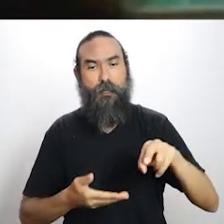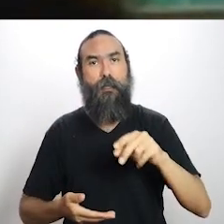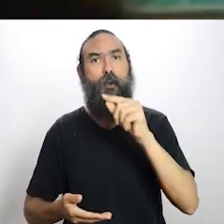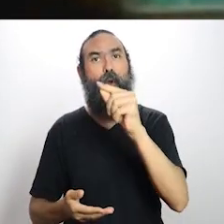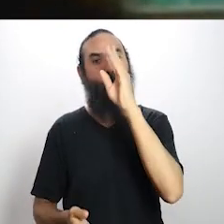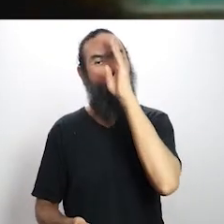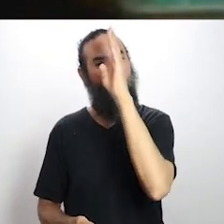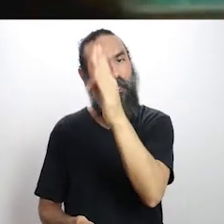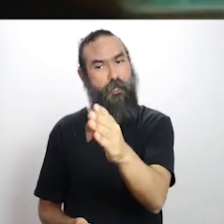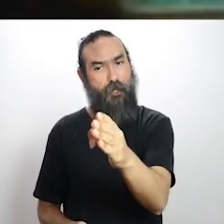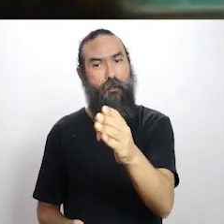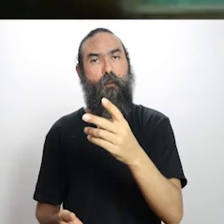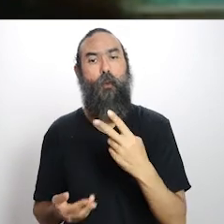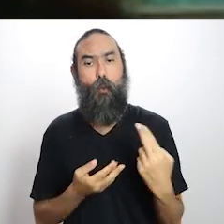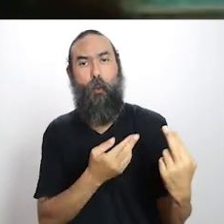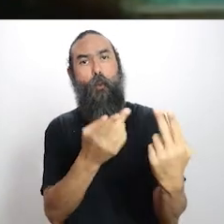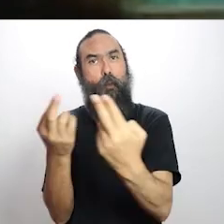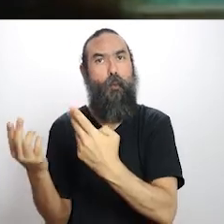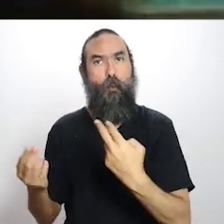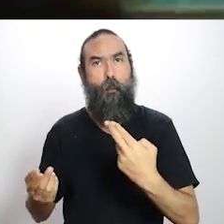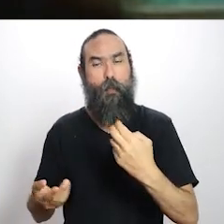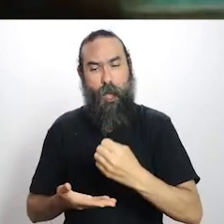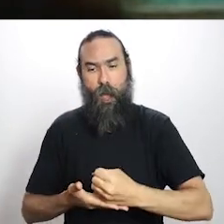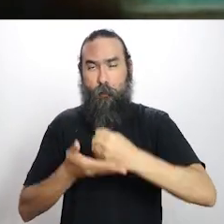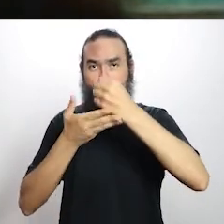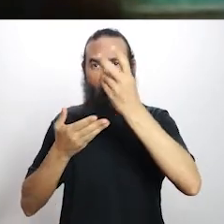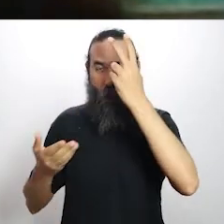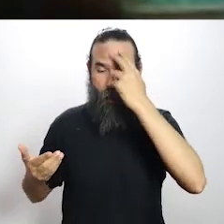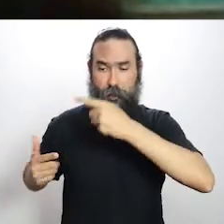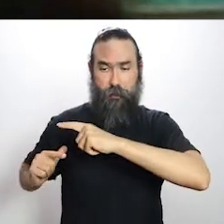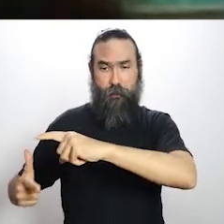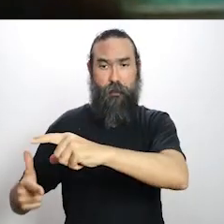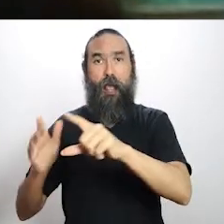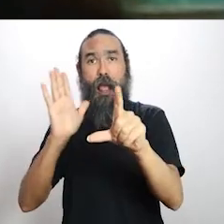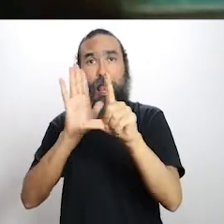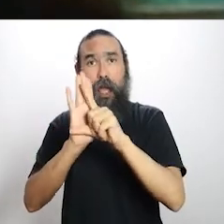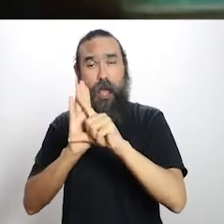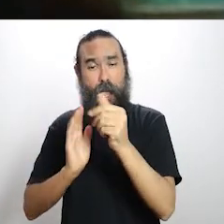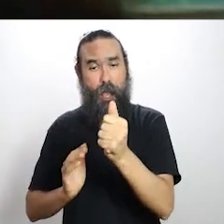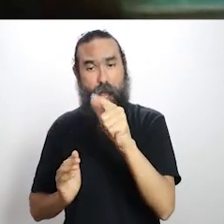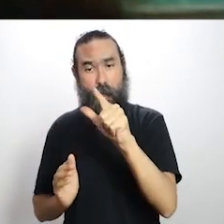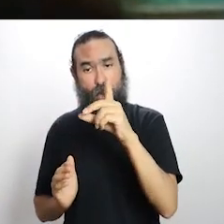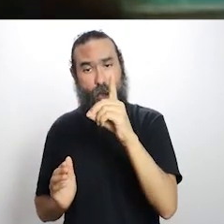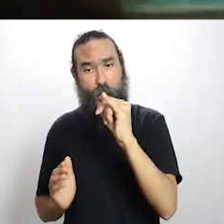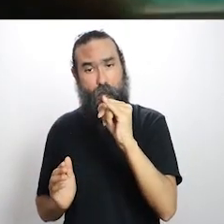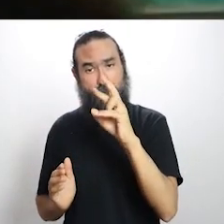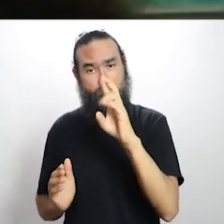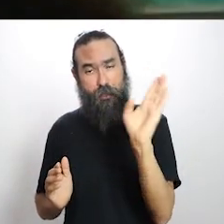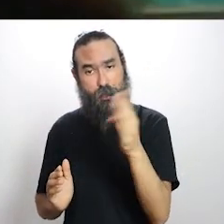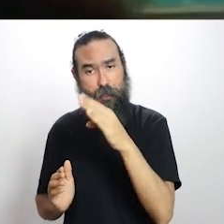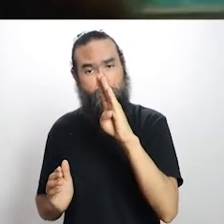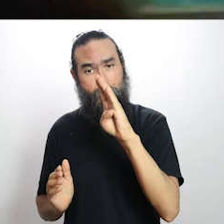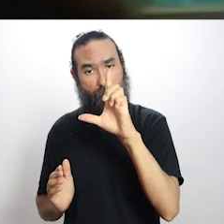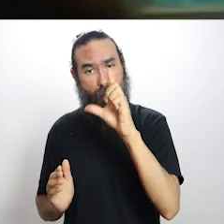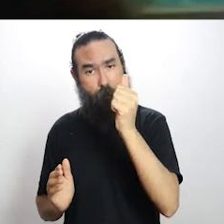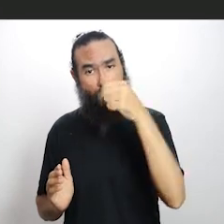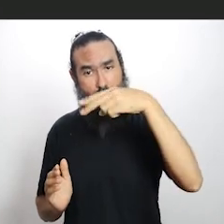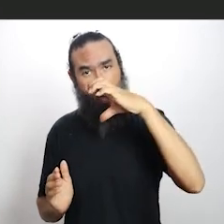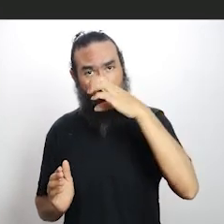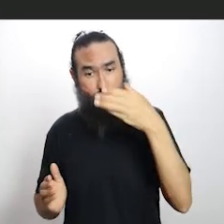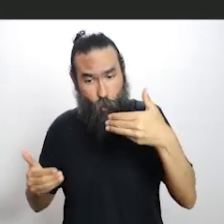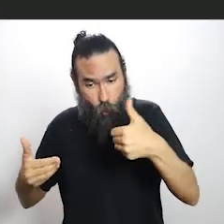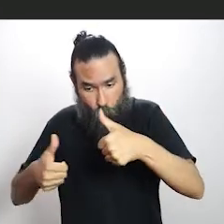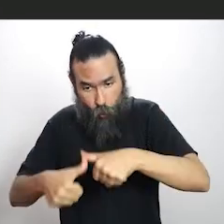comum. A gente tem aqui uma layout de Blanc, e temos pessoas que estão muito preparadas para falar a